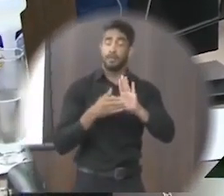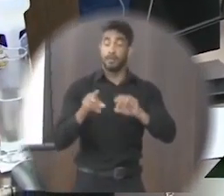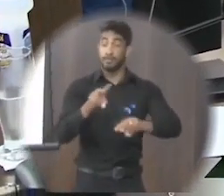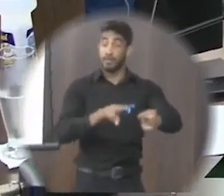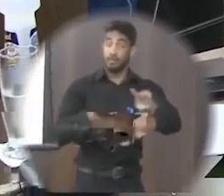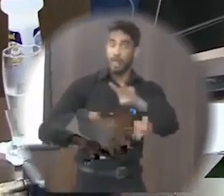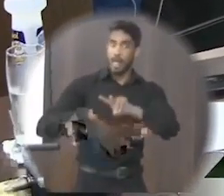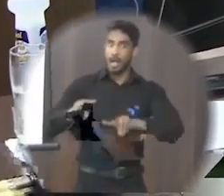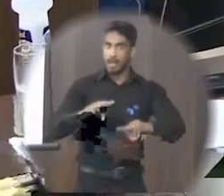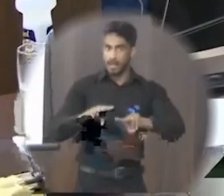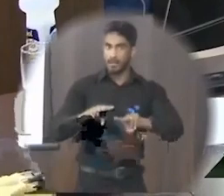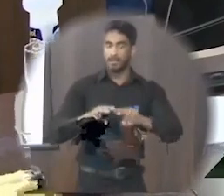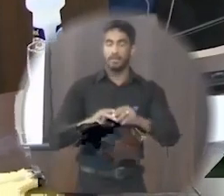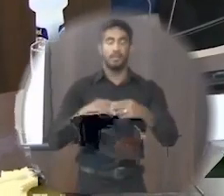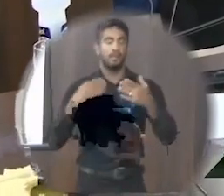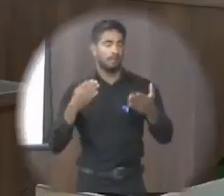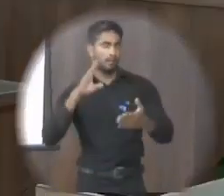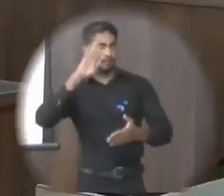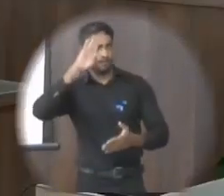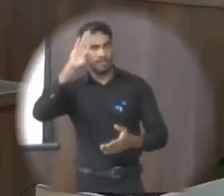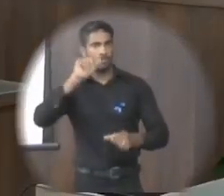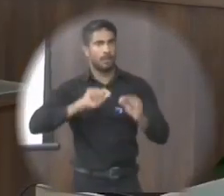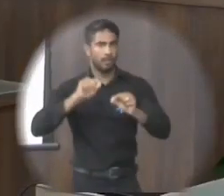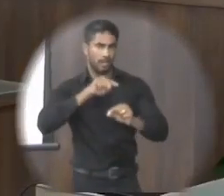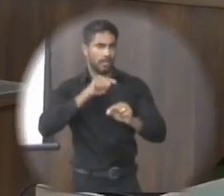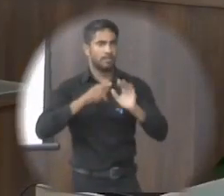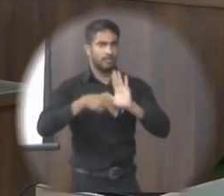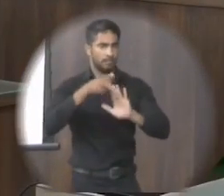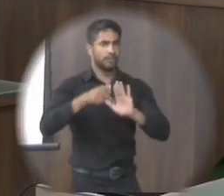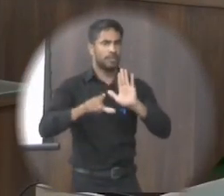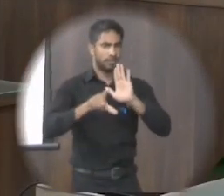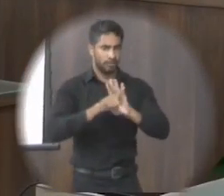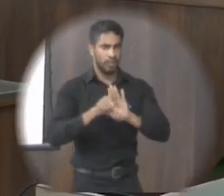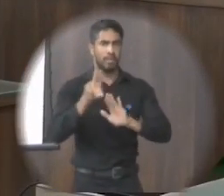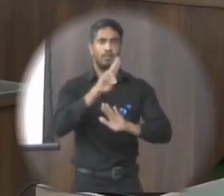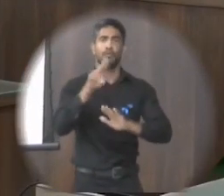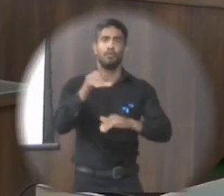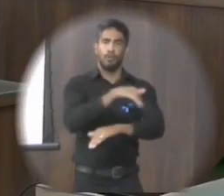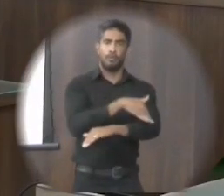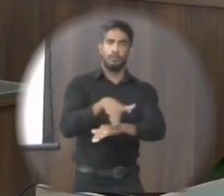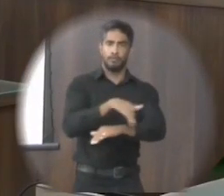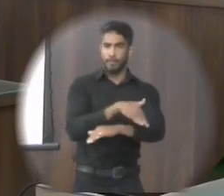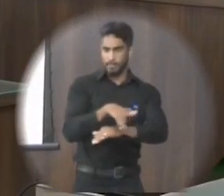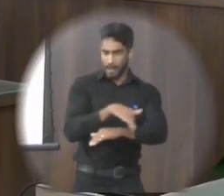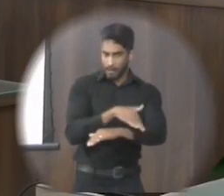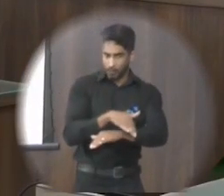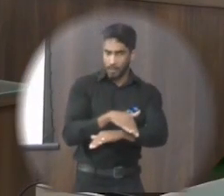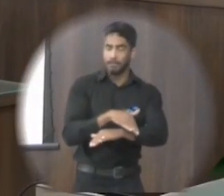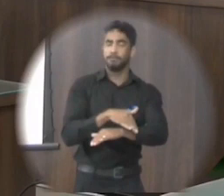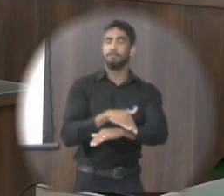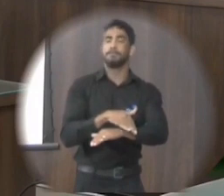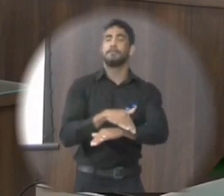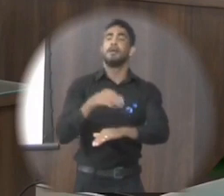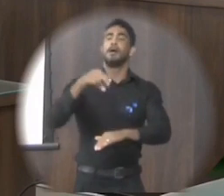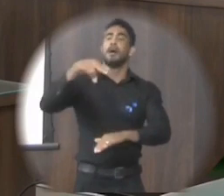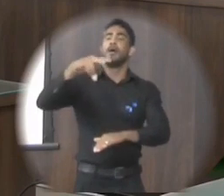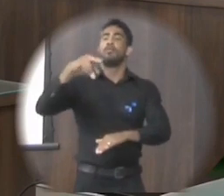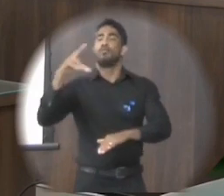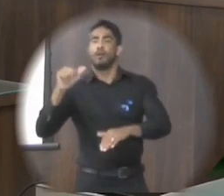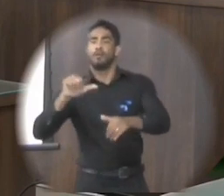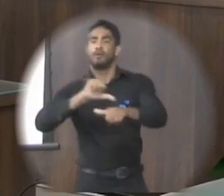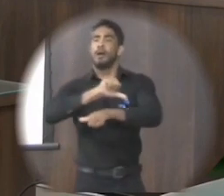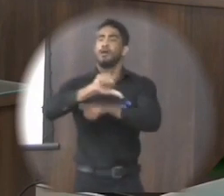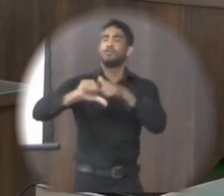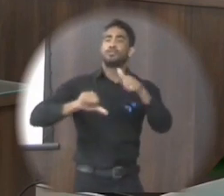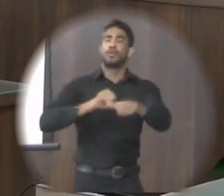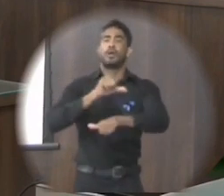análise. Fundamentação: o projeto de lei da denominação à Rua Nova, na comunidade Jacarezinho, de Rua Teófila